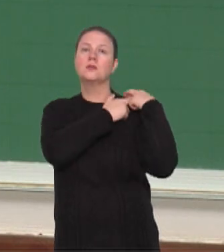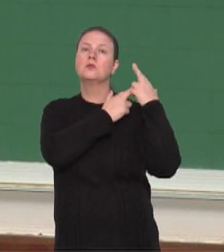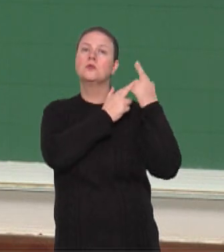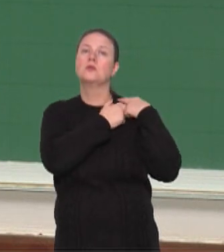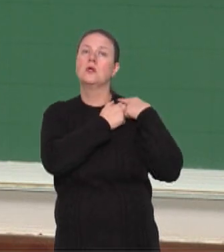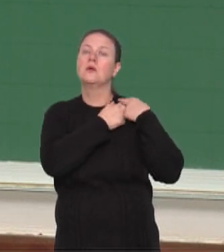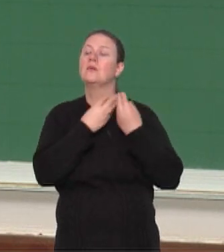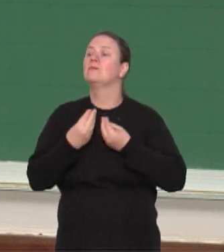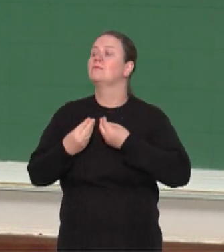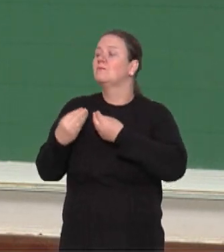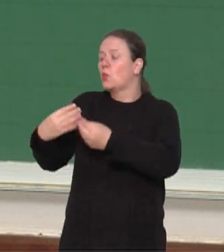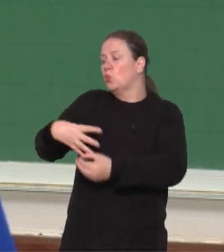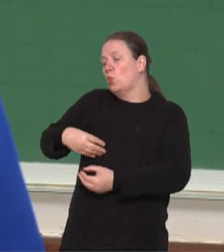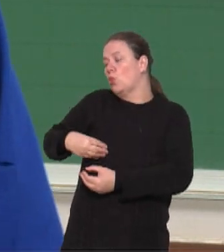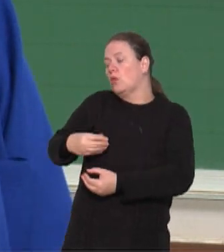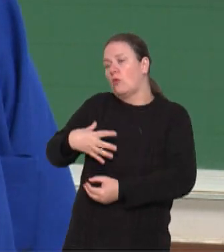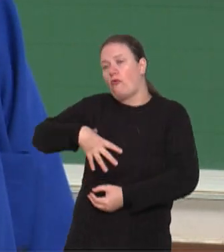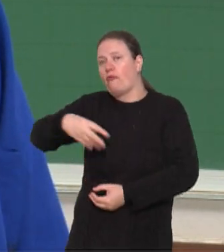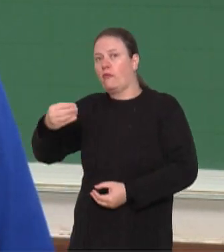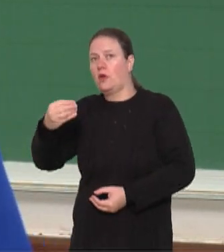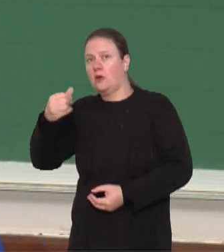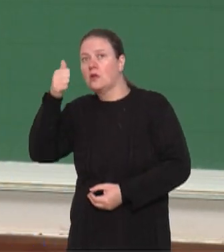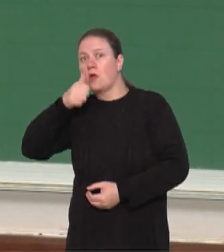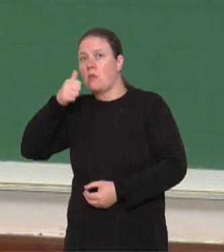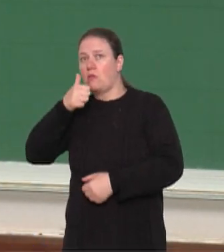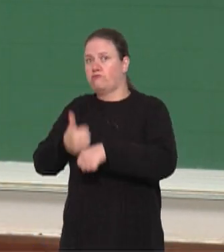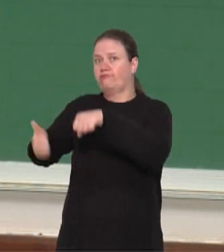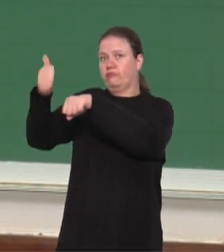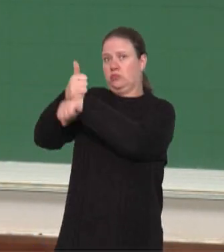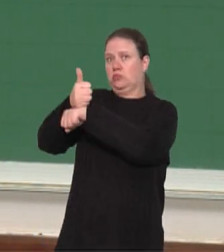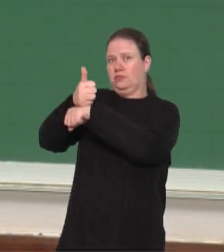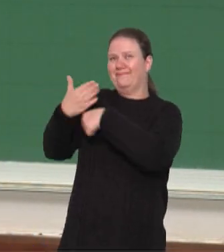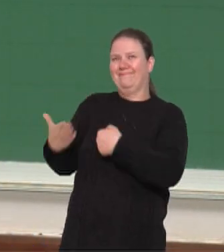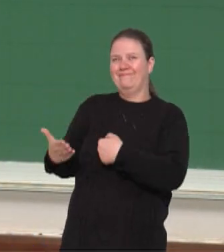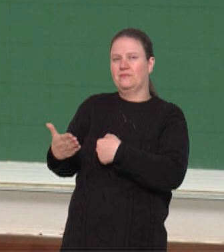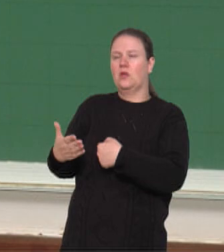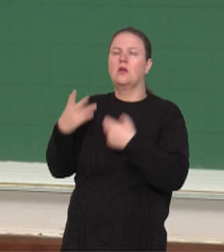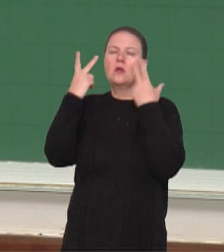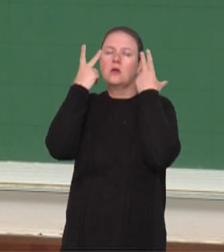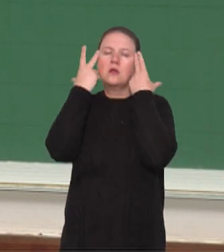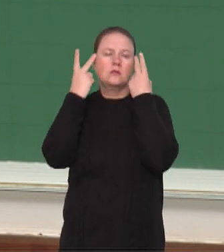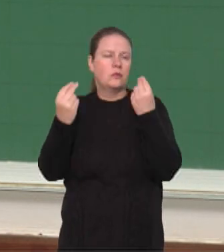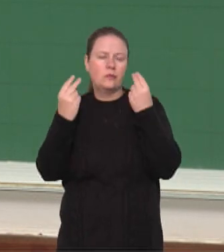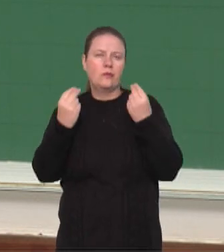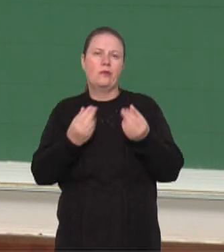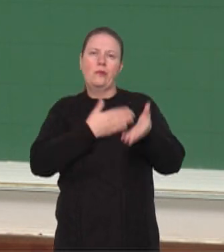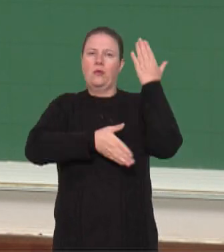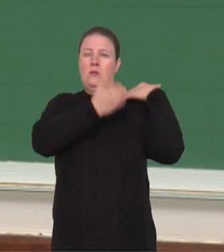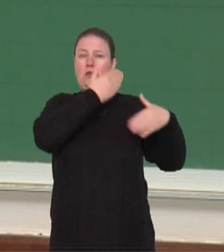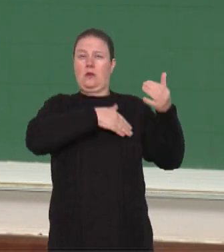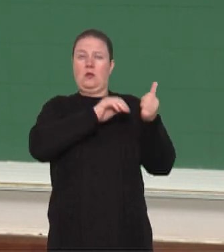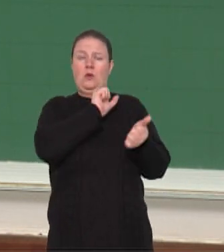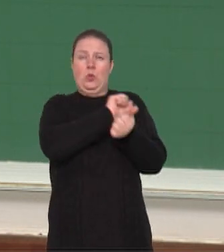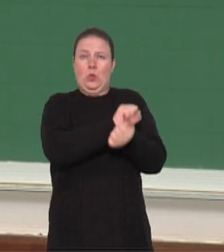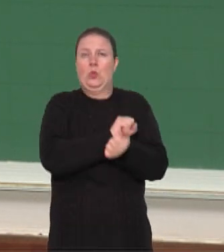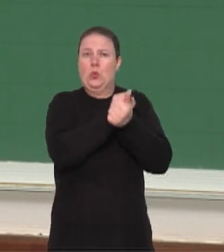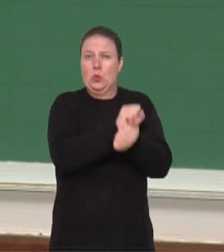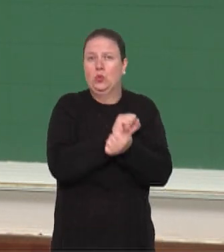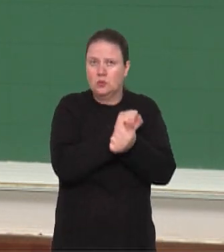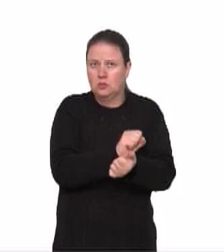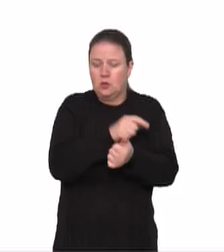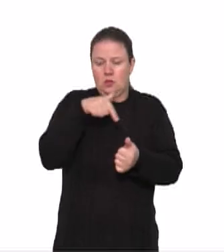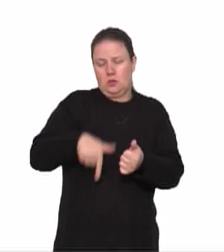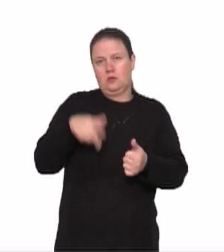para poder amamentar os filhos da sinhá, né, que naquela época era comum isso aí na época da escravidão no Brasil,